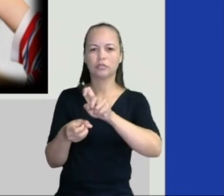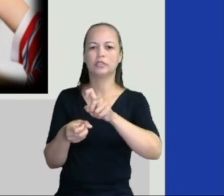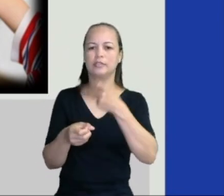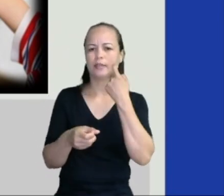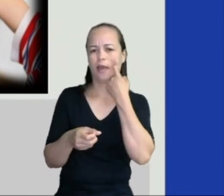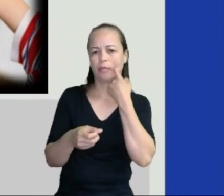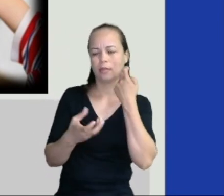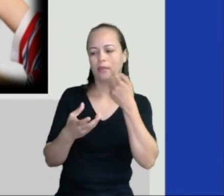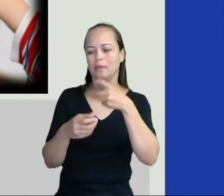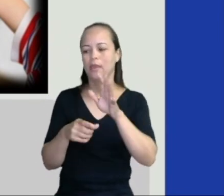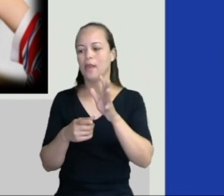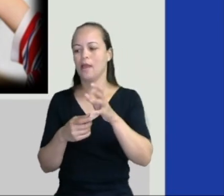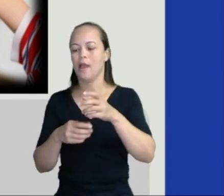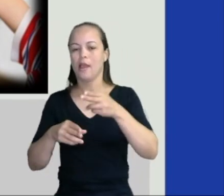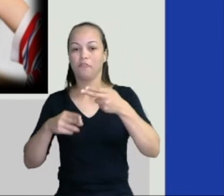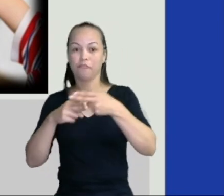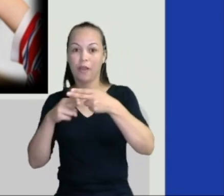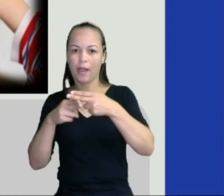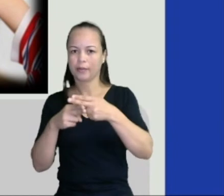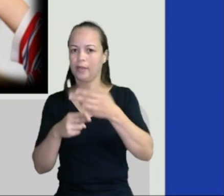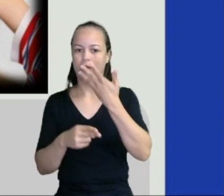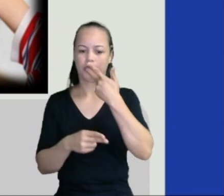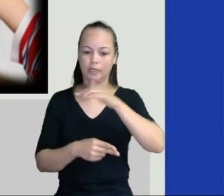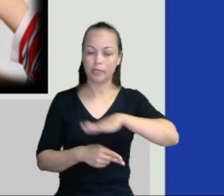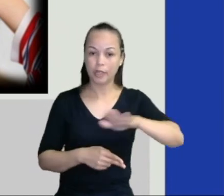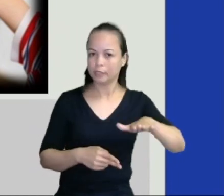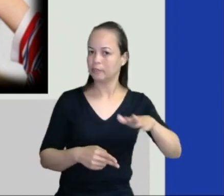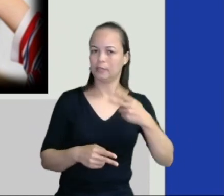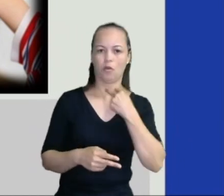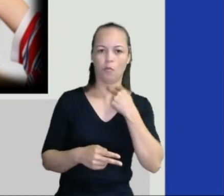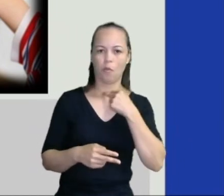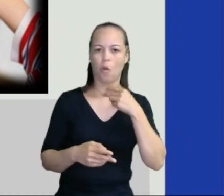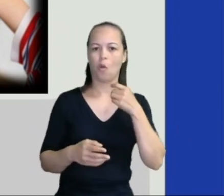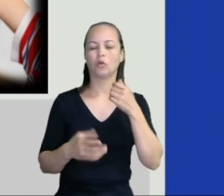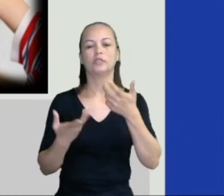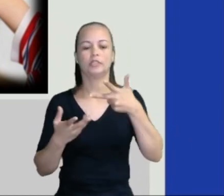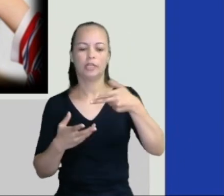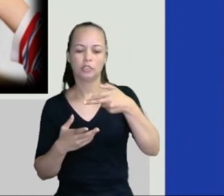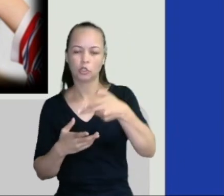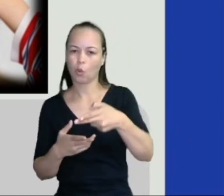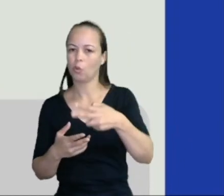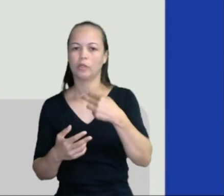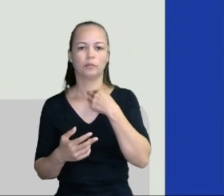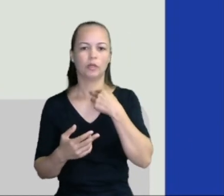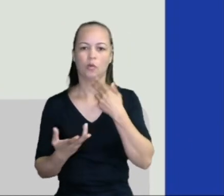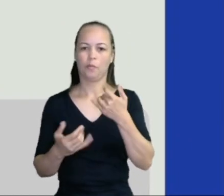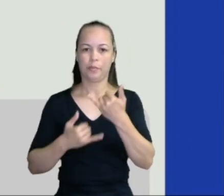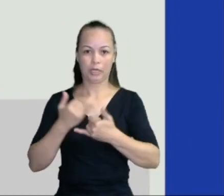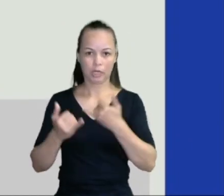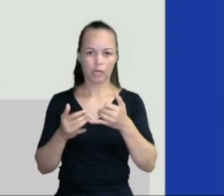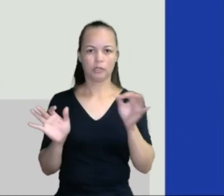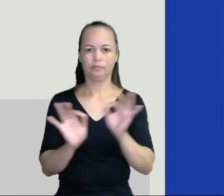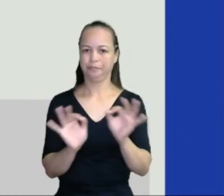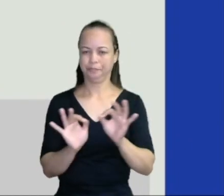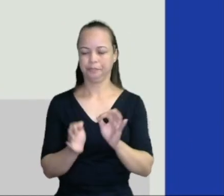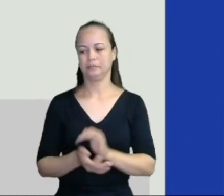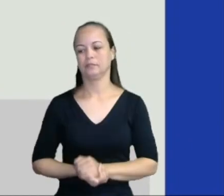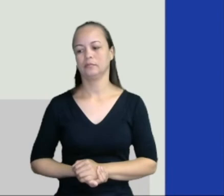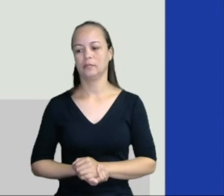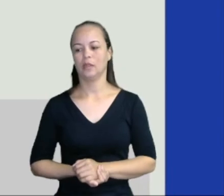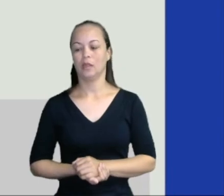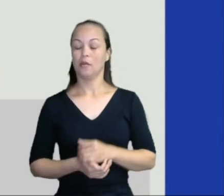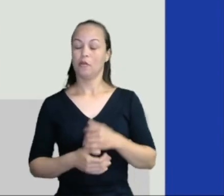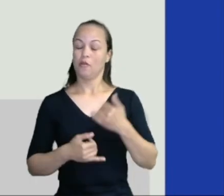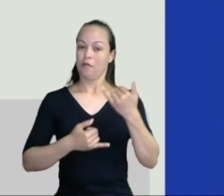bom? As facas, crianças não podem brincar com faca nem com tesoura, tá bom? Não é brinquedo. Outra coisa, por